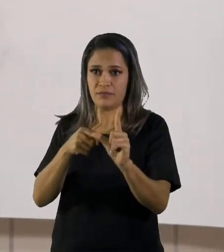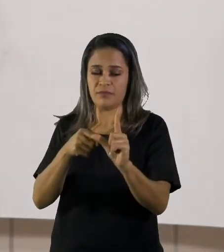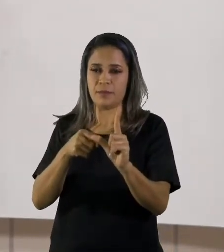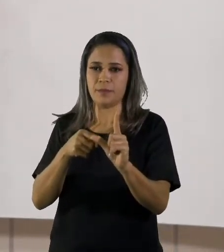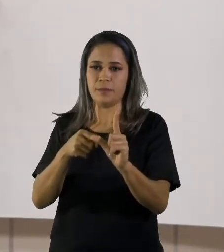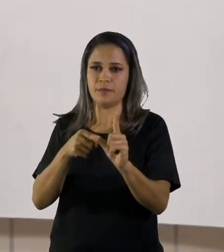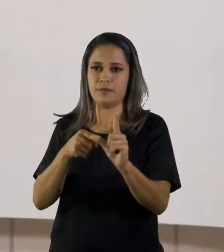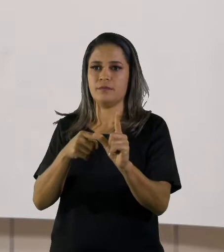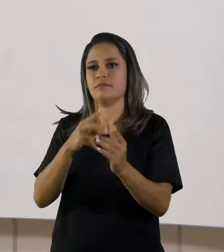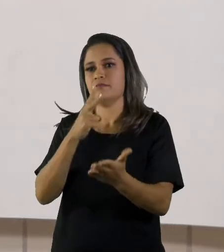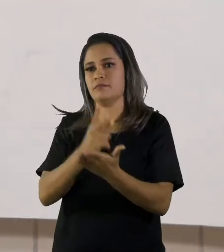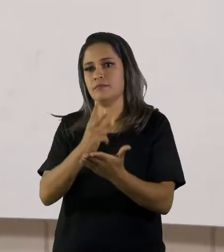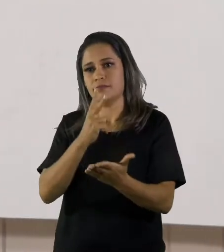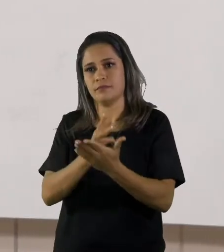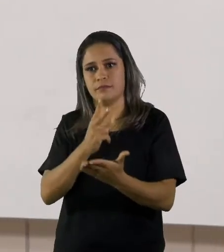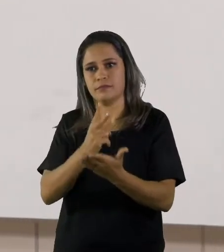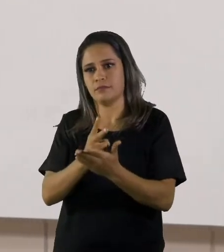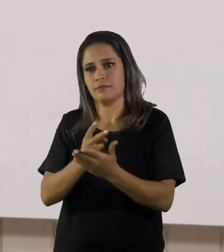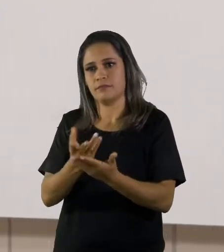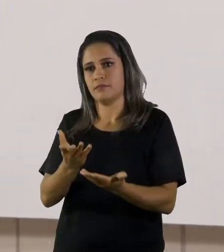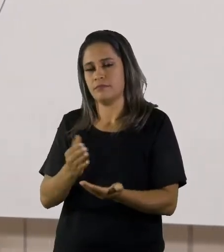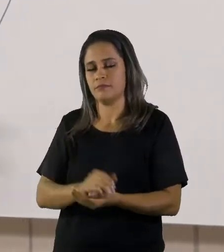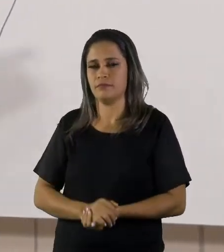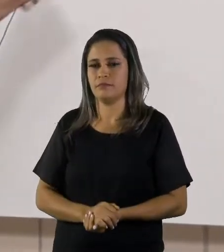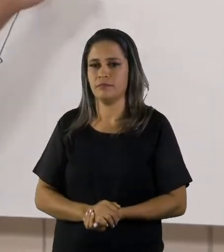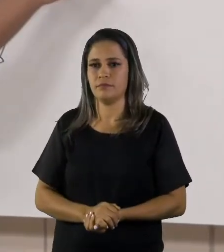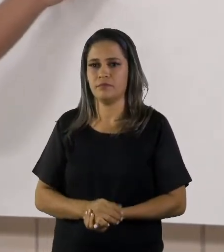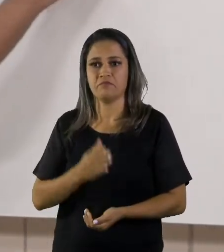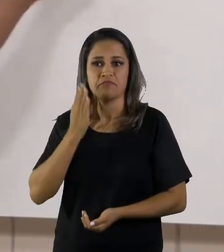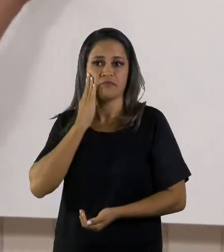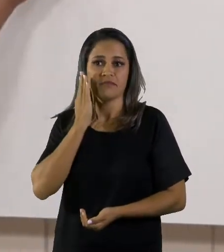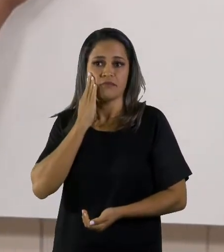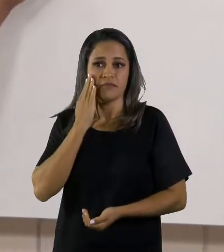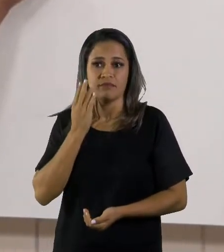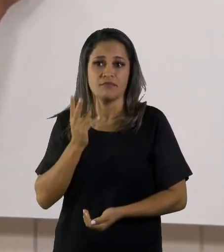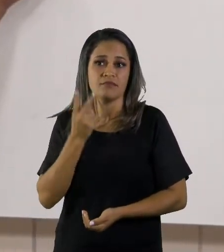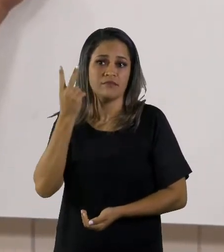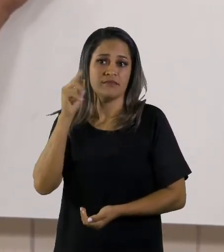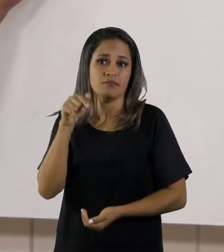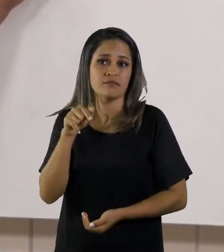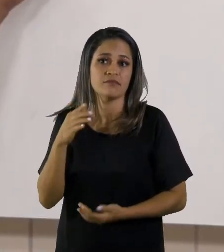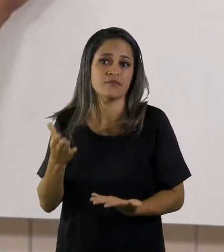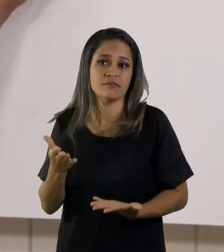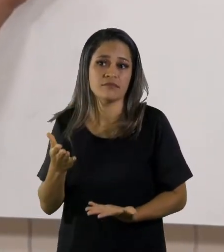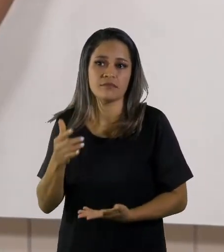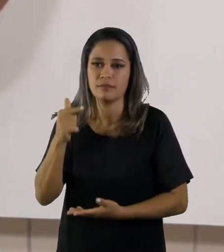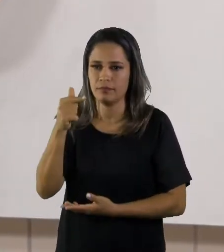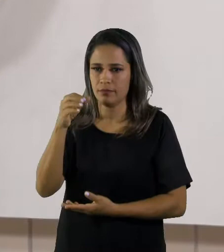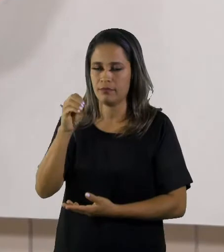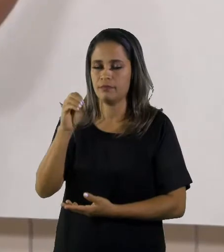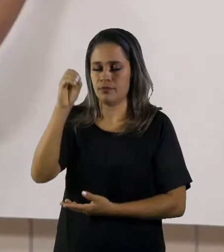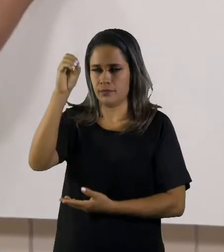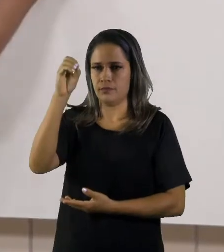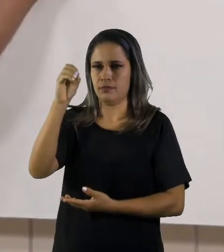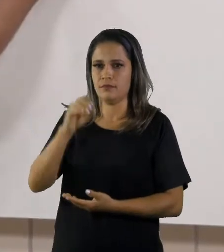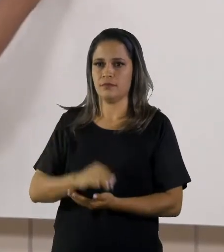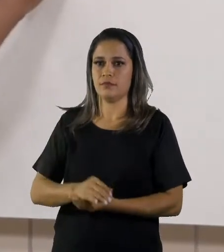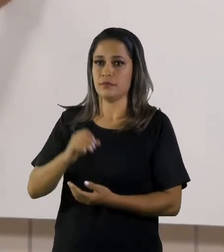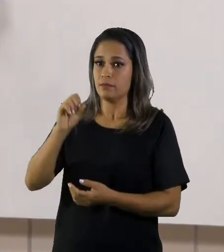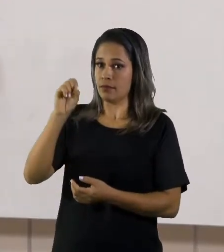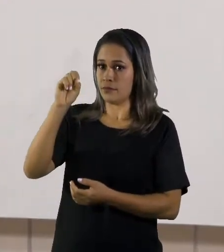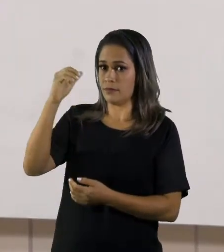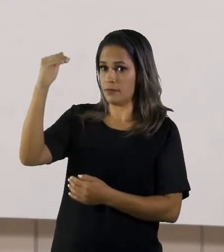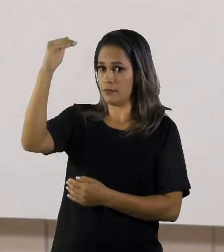é correspondente a esse. Então, você já sabe o valor desse ângulo. Se o de cima tem